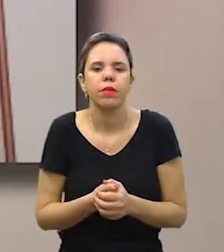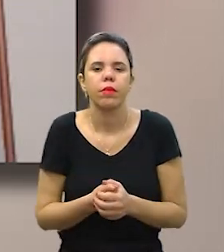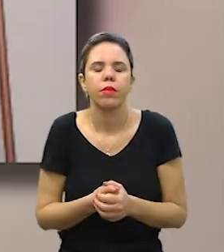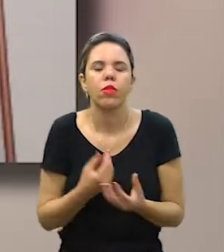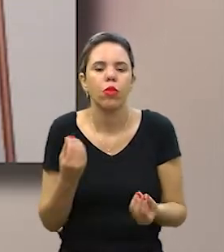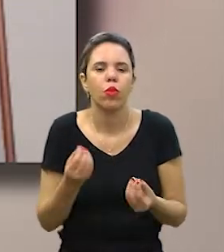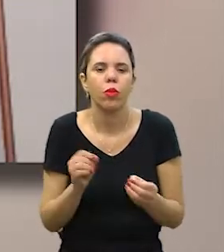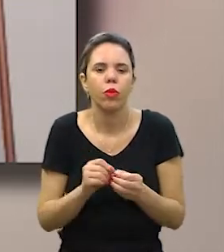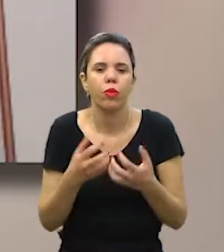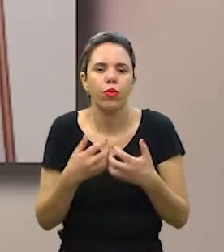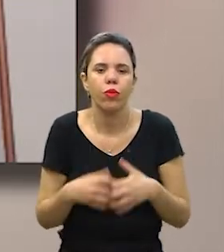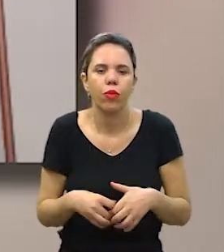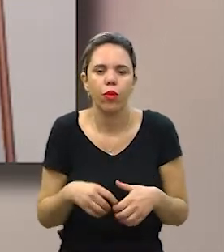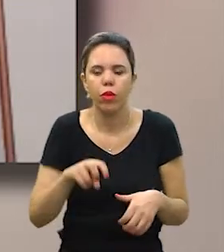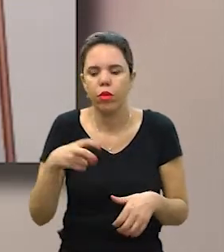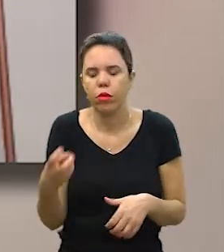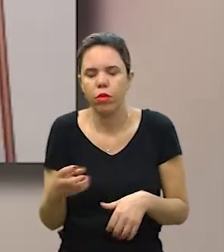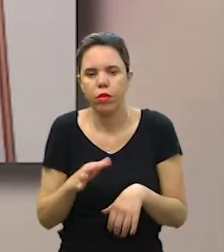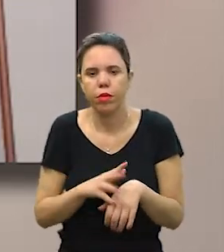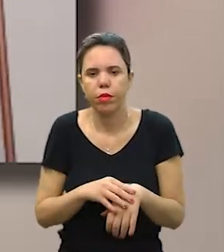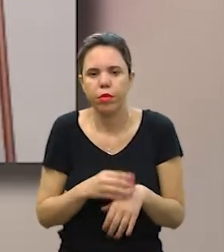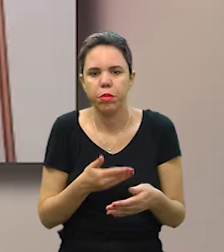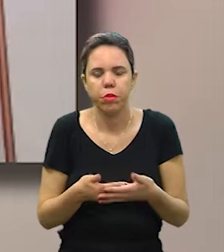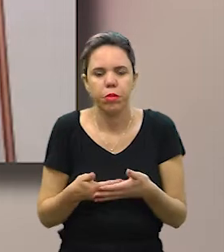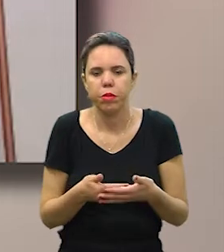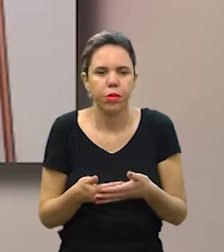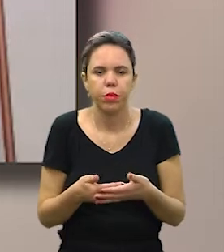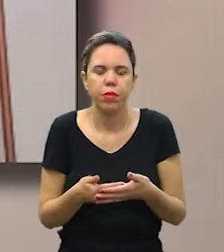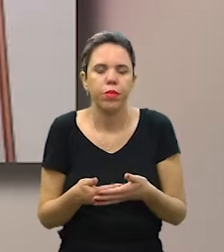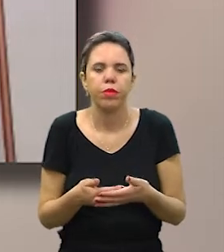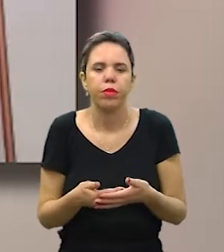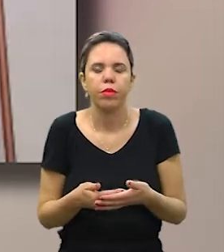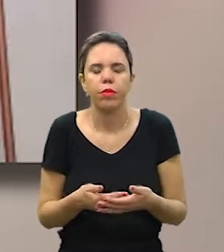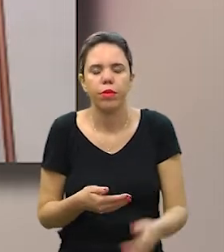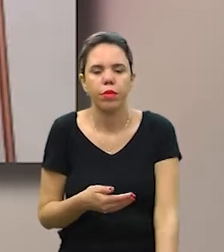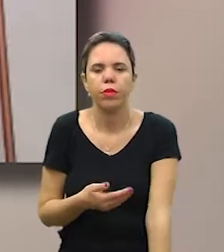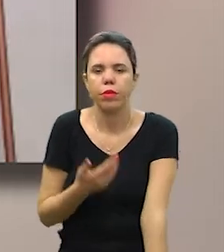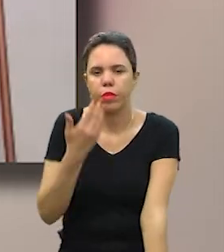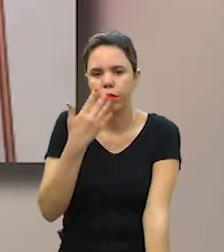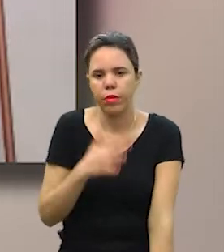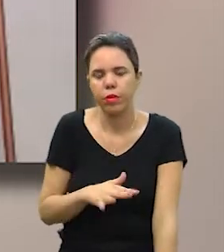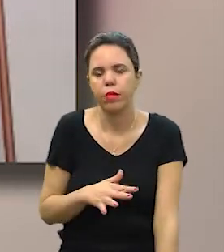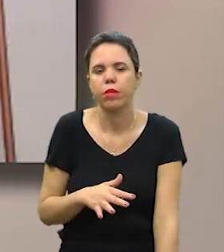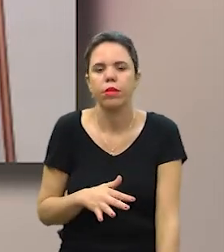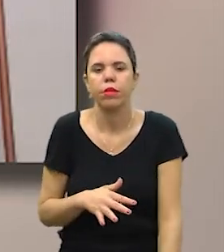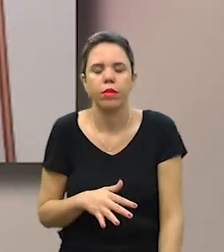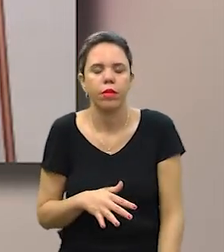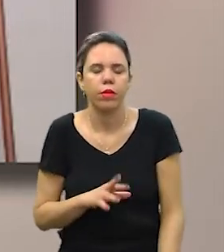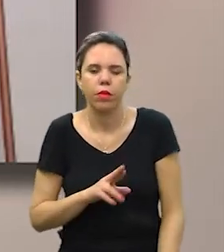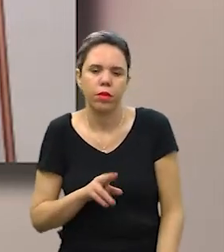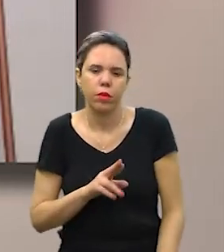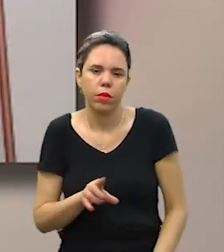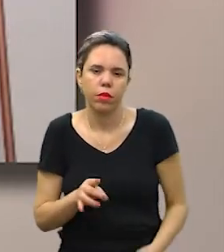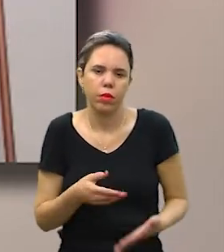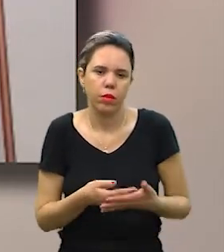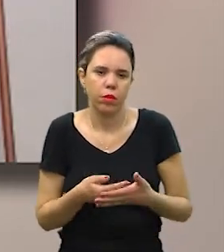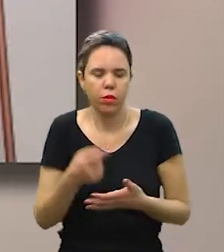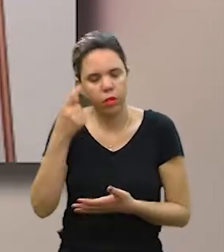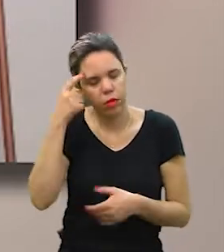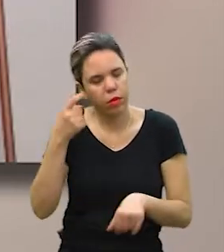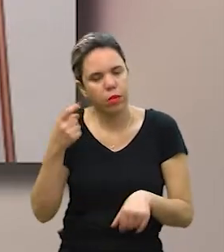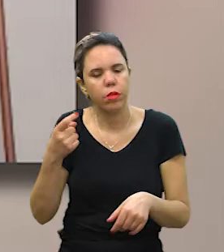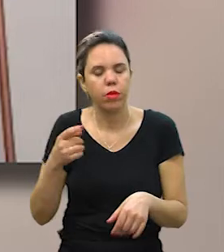ao como foi essa queda e como seu bebê ficou imediatamente, né? A criança em si, não só os bebês. Então, bateu